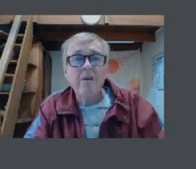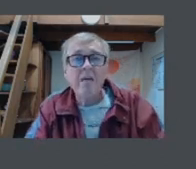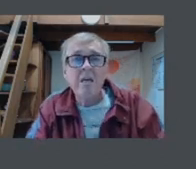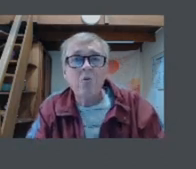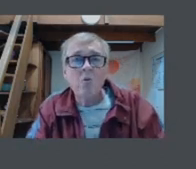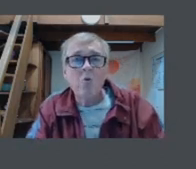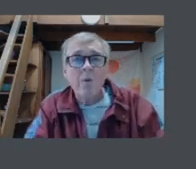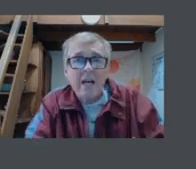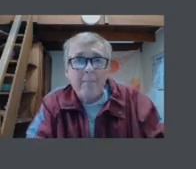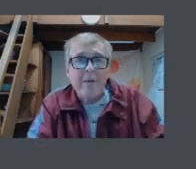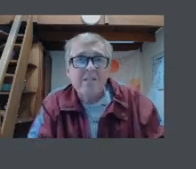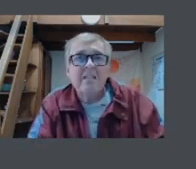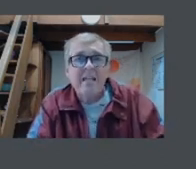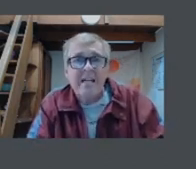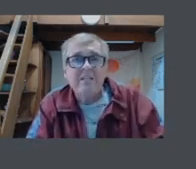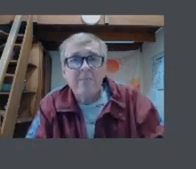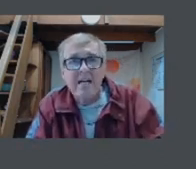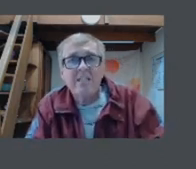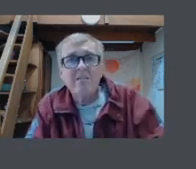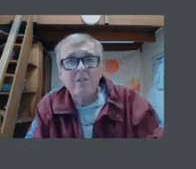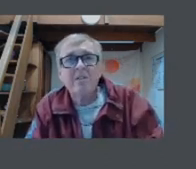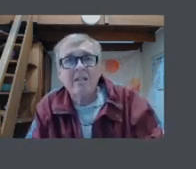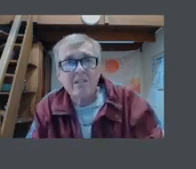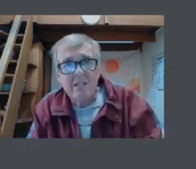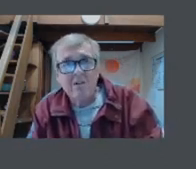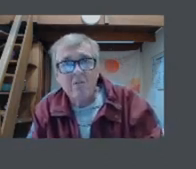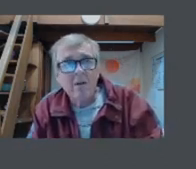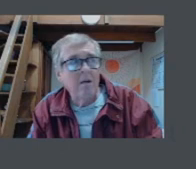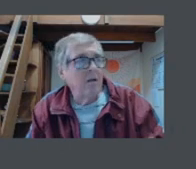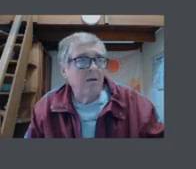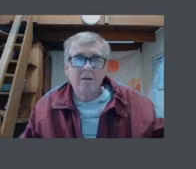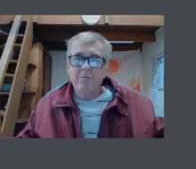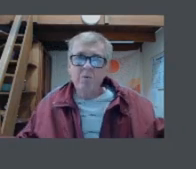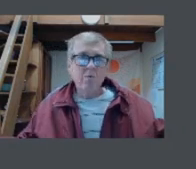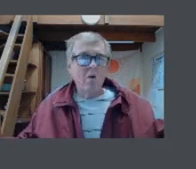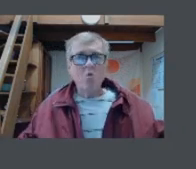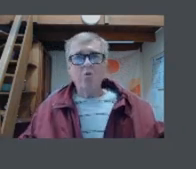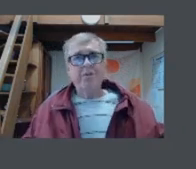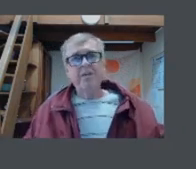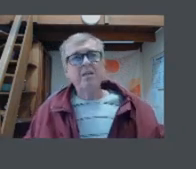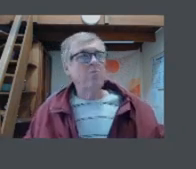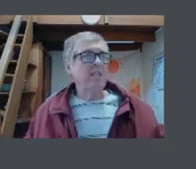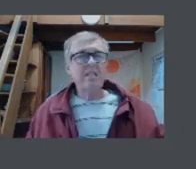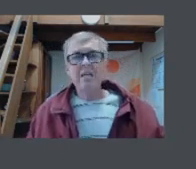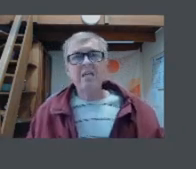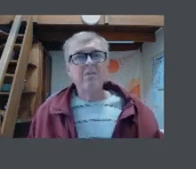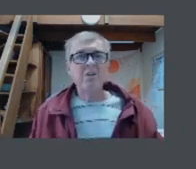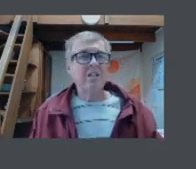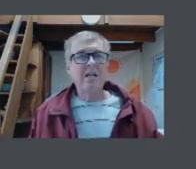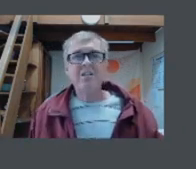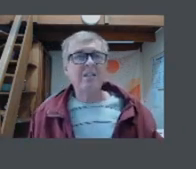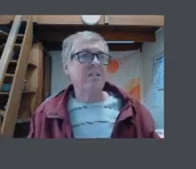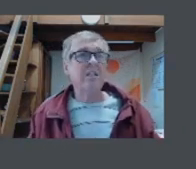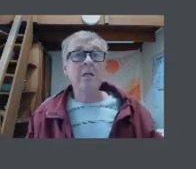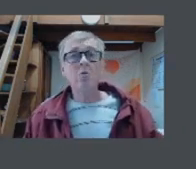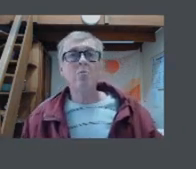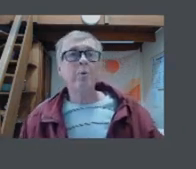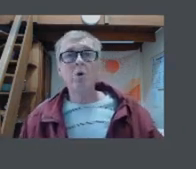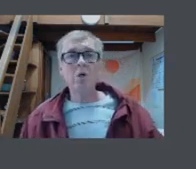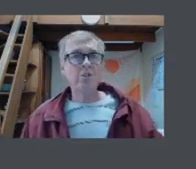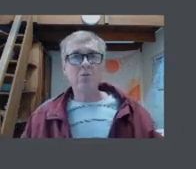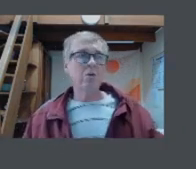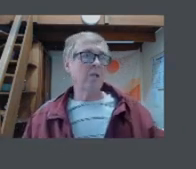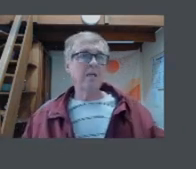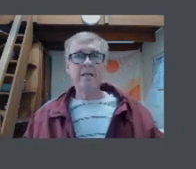homologar um veículo uma capacidade máxima de tração Esse é o contrário é ninguém que vai chegar e dizer